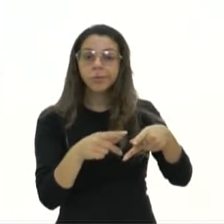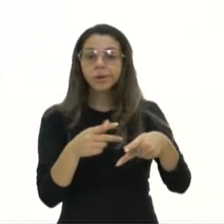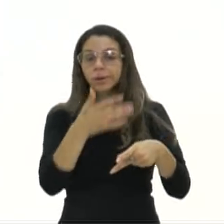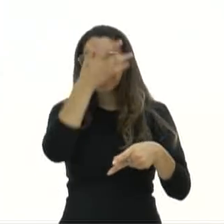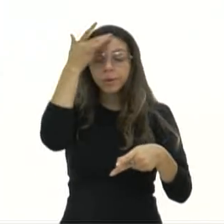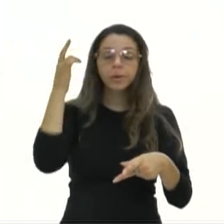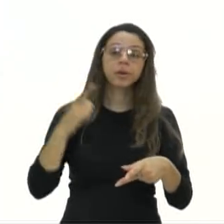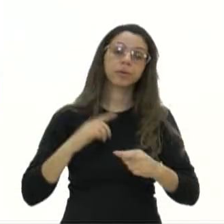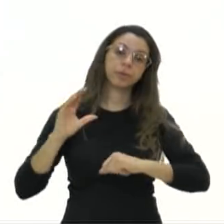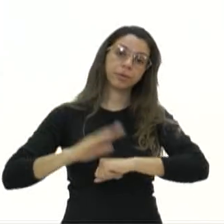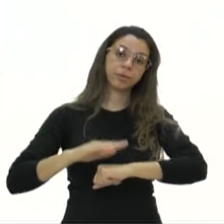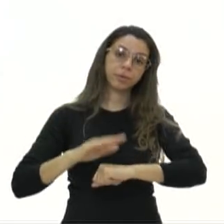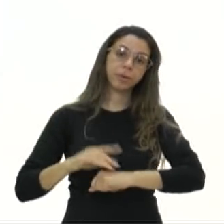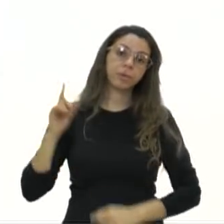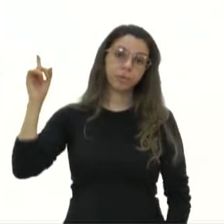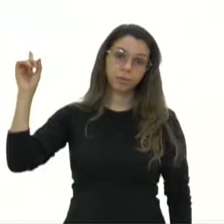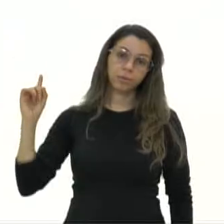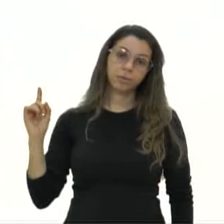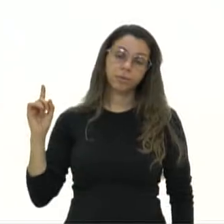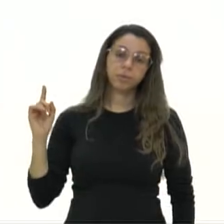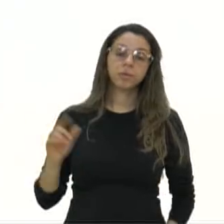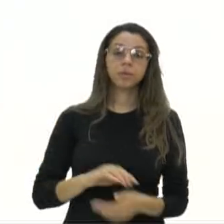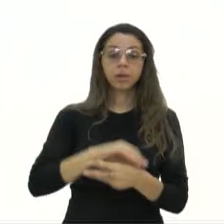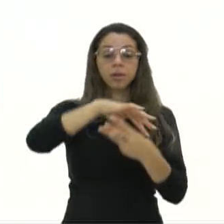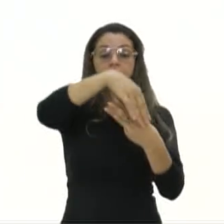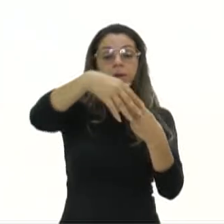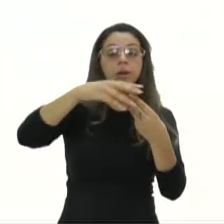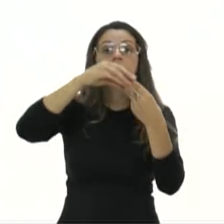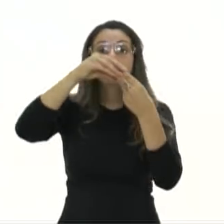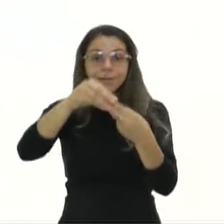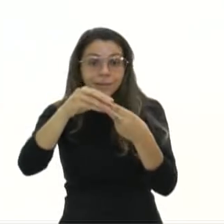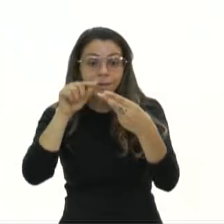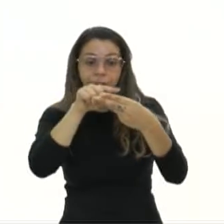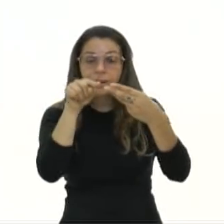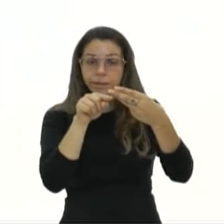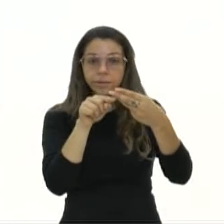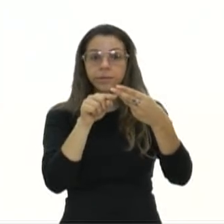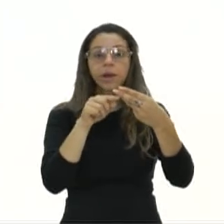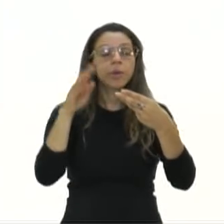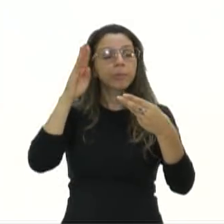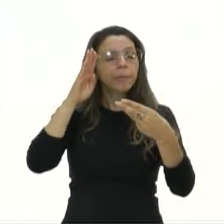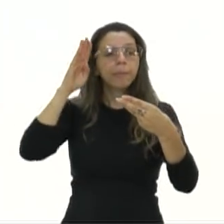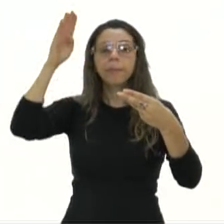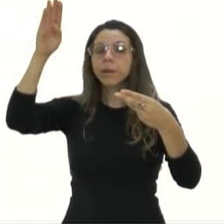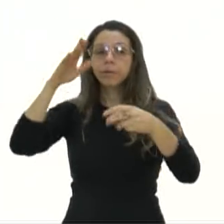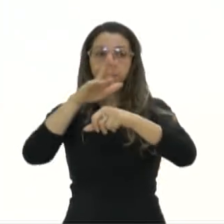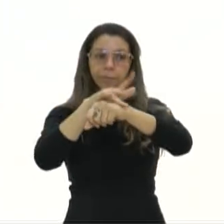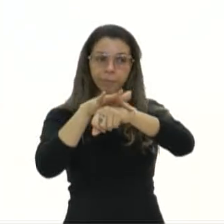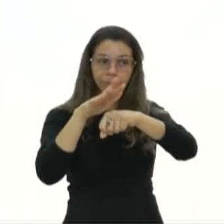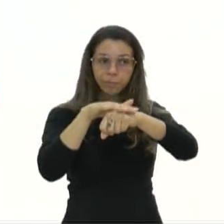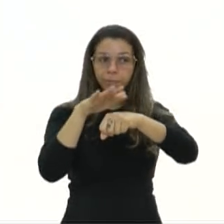pessoas, eu tenho um desses distúrbios, são a miopia, a